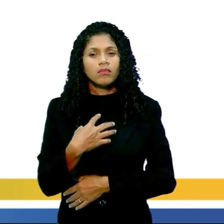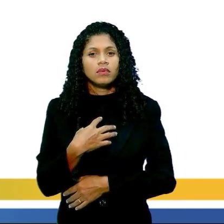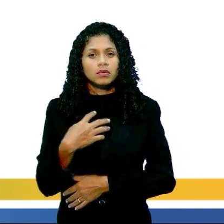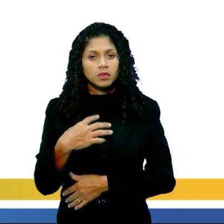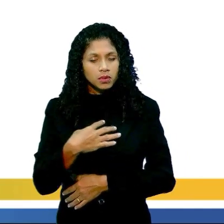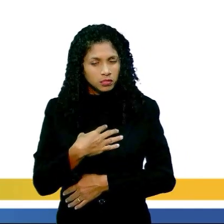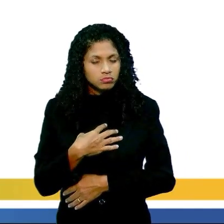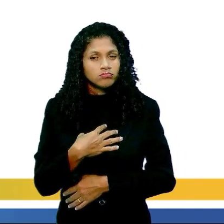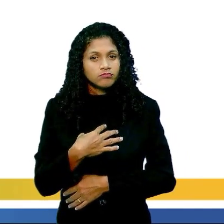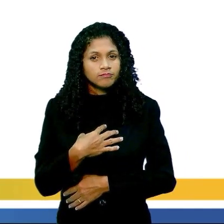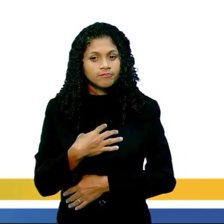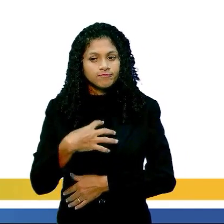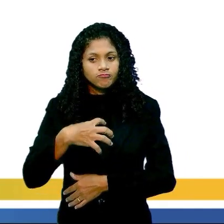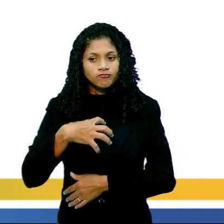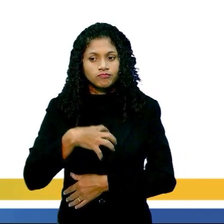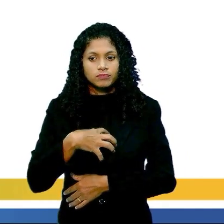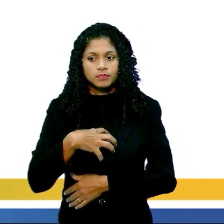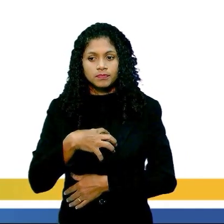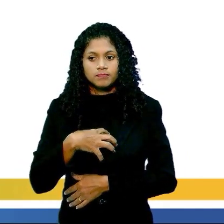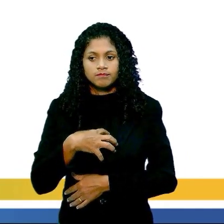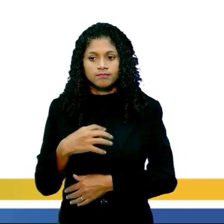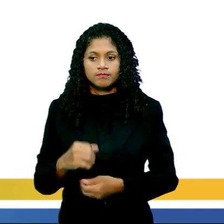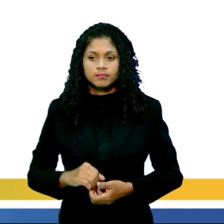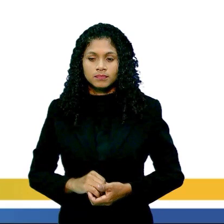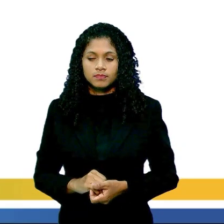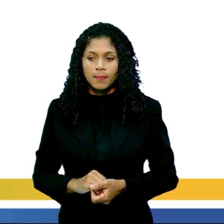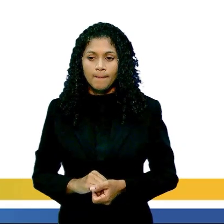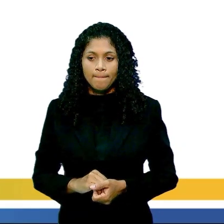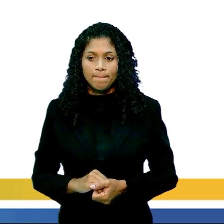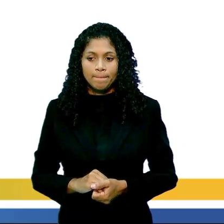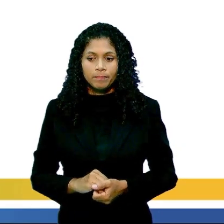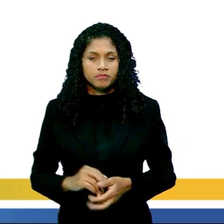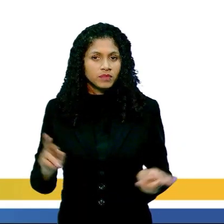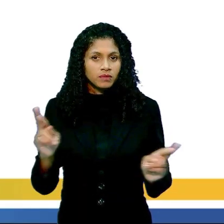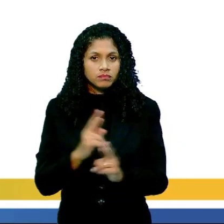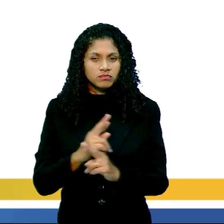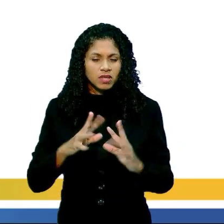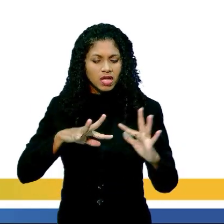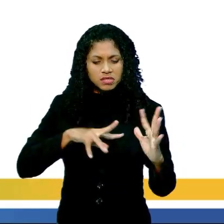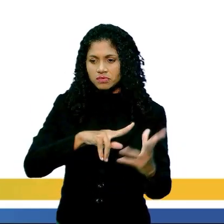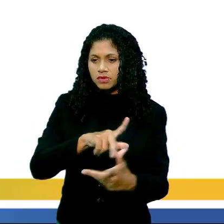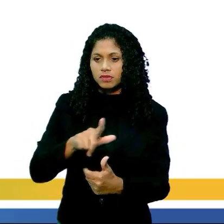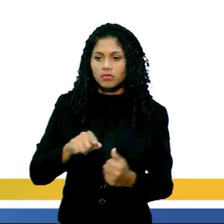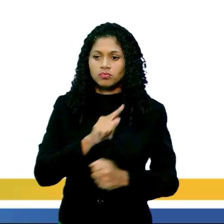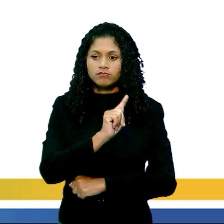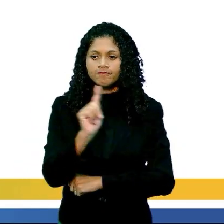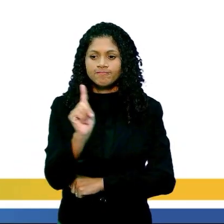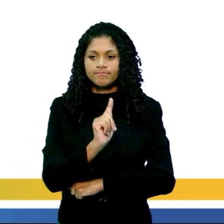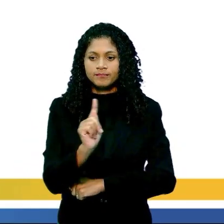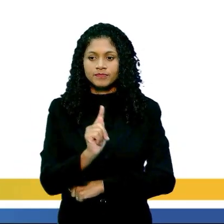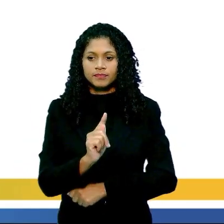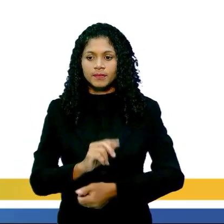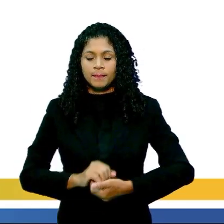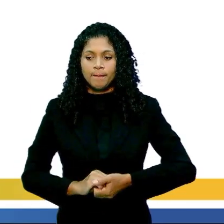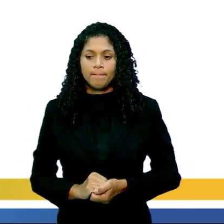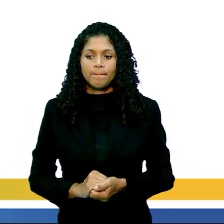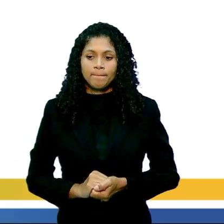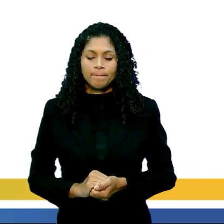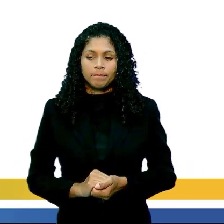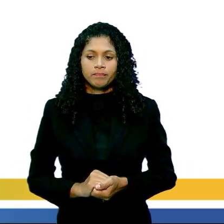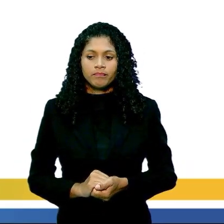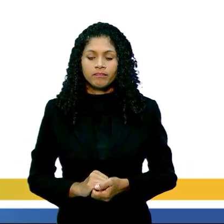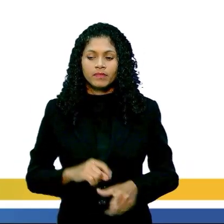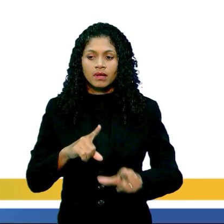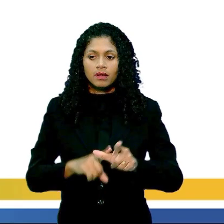relativo aos sentimentos dela. Então, você vê que não é algo relacionado ao mundo como um todo, ok?